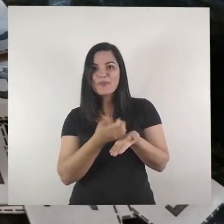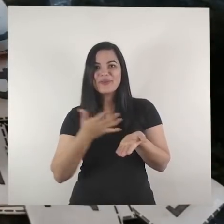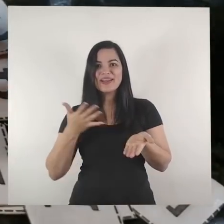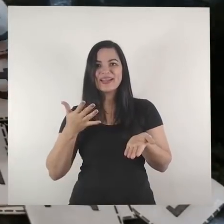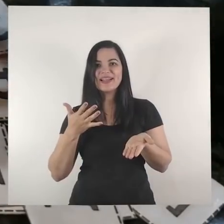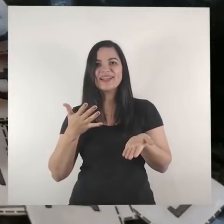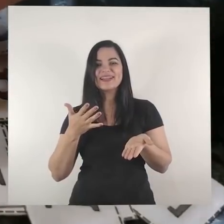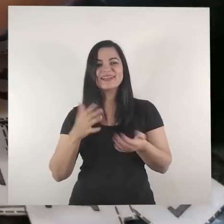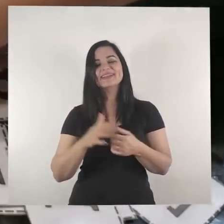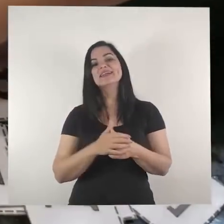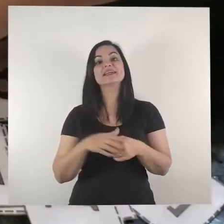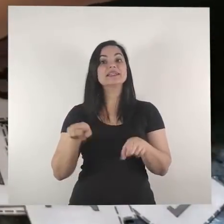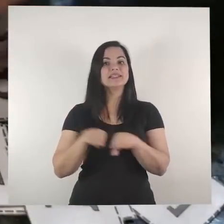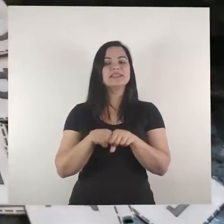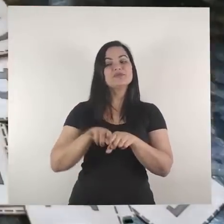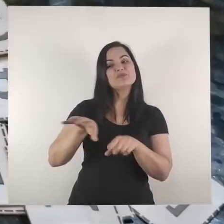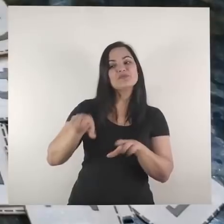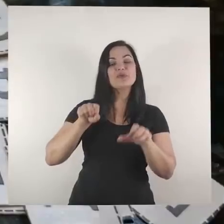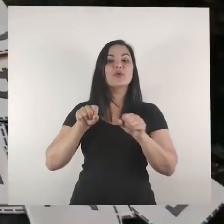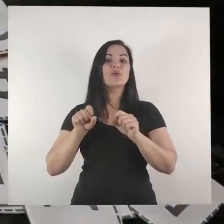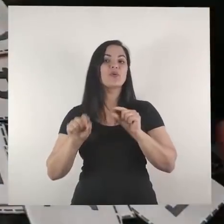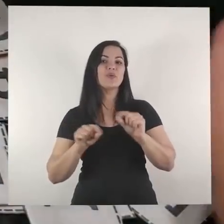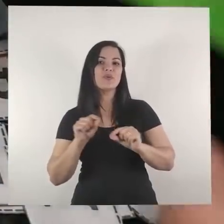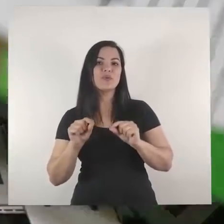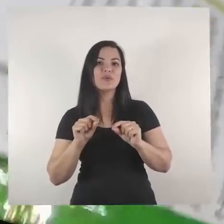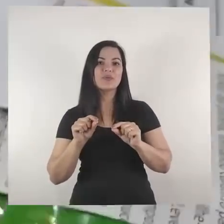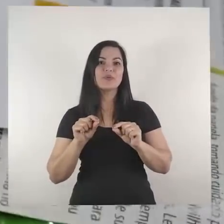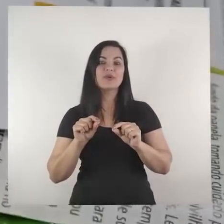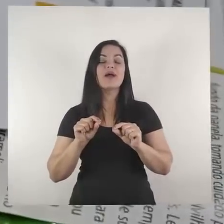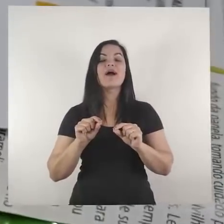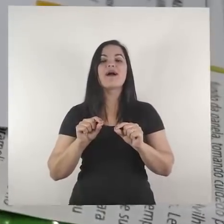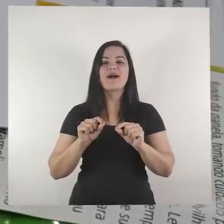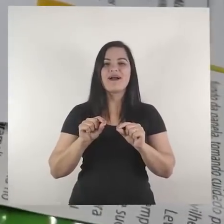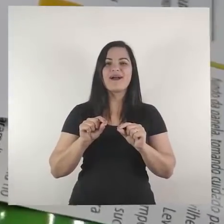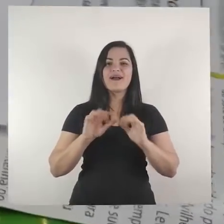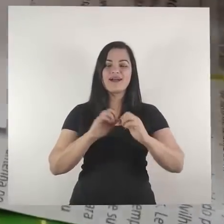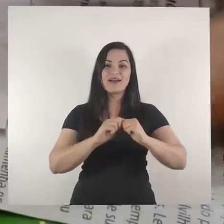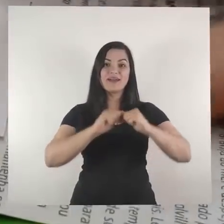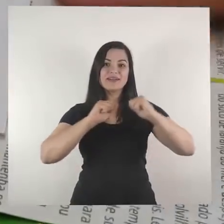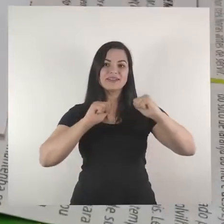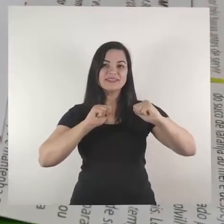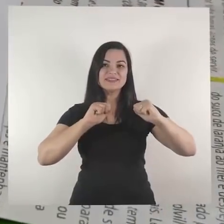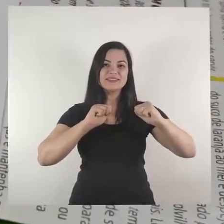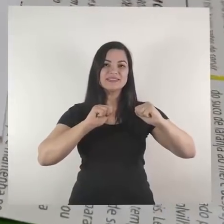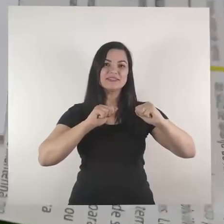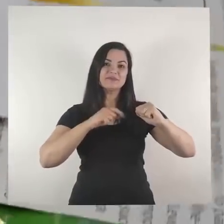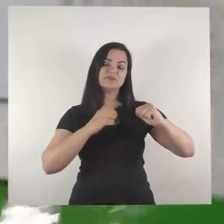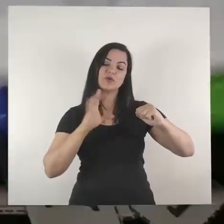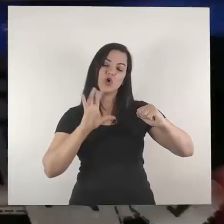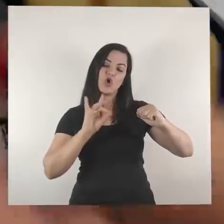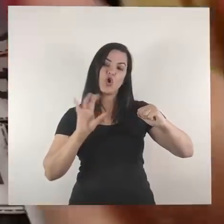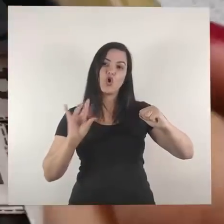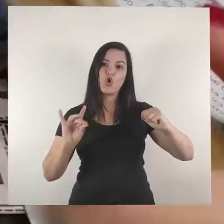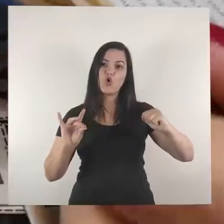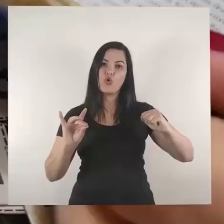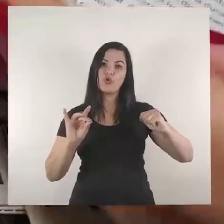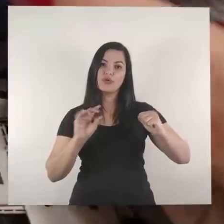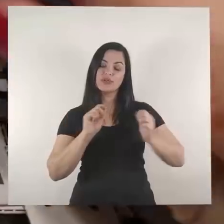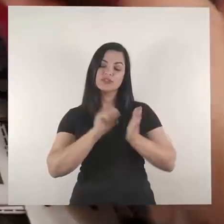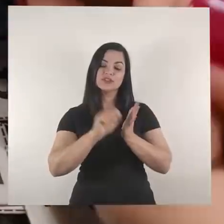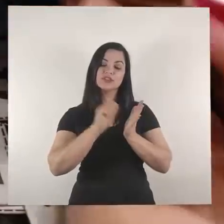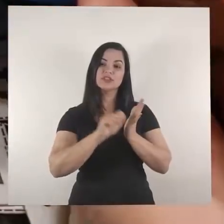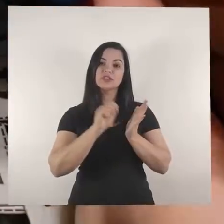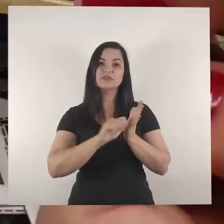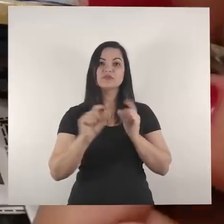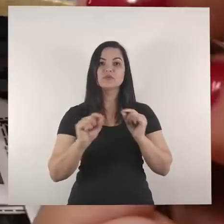cima. Peguei também um saquinho reaproveitado de biscoito. Colei umas letrinhas, escrevi, ó, esse saquinho